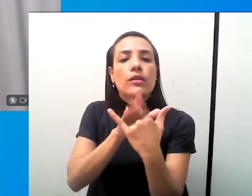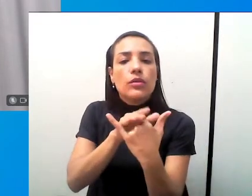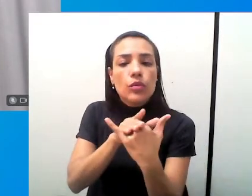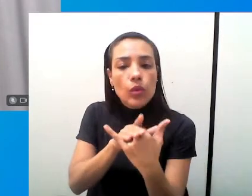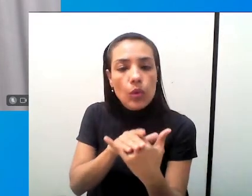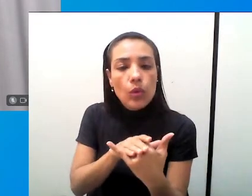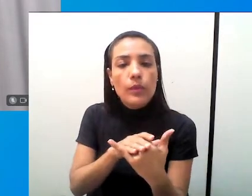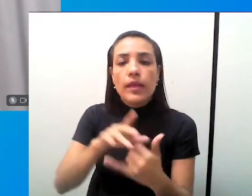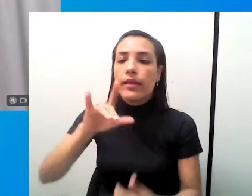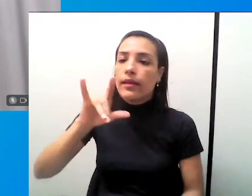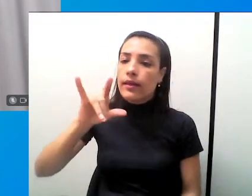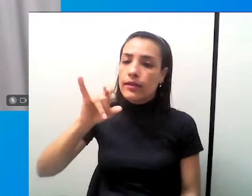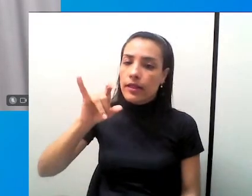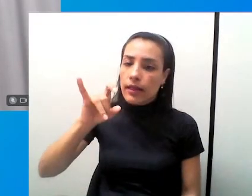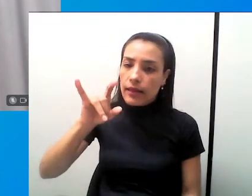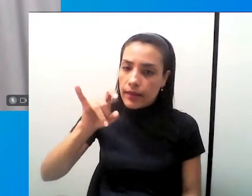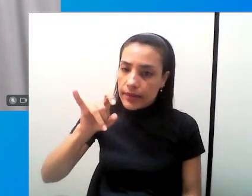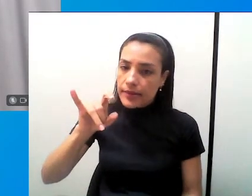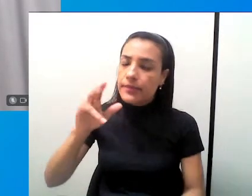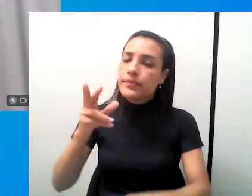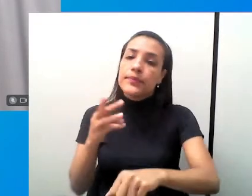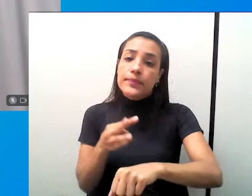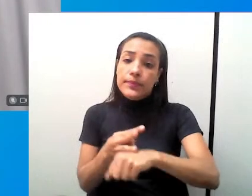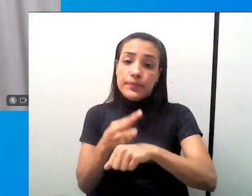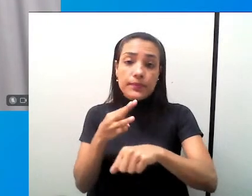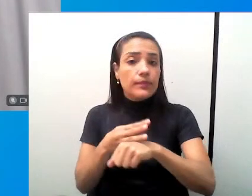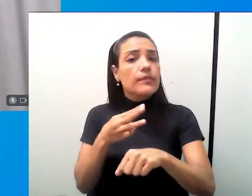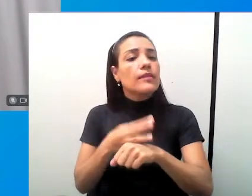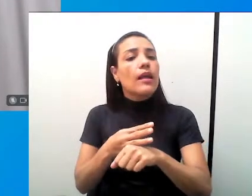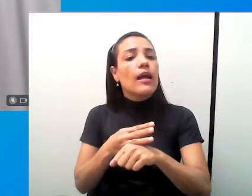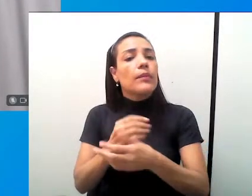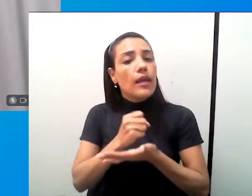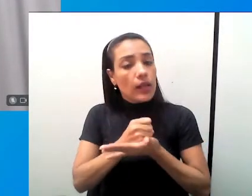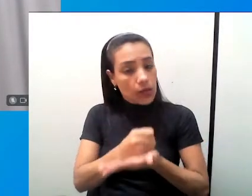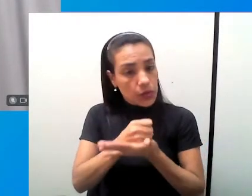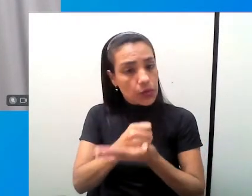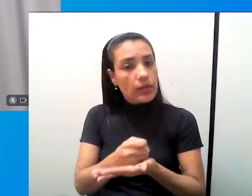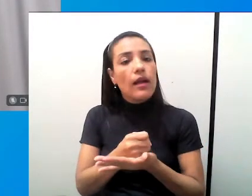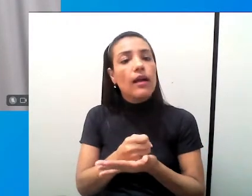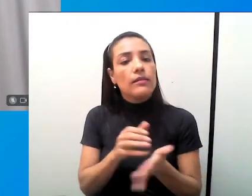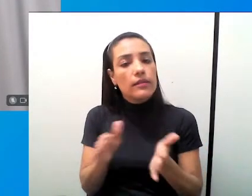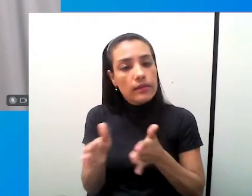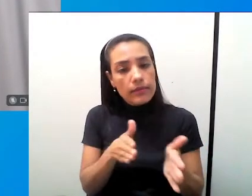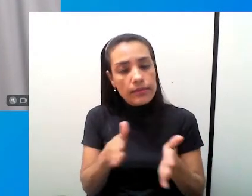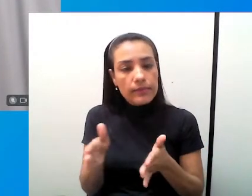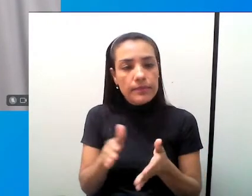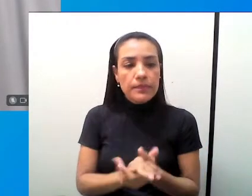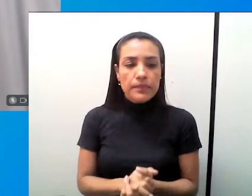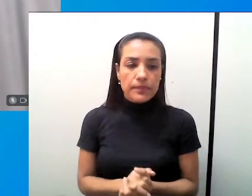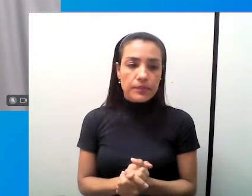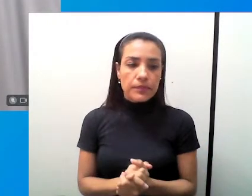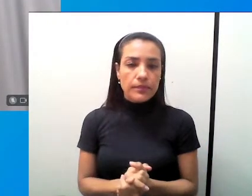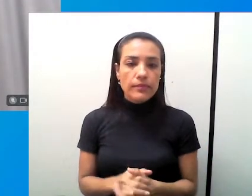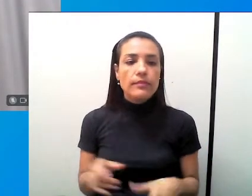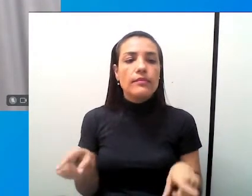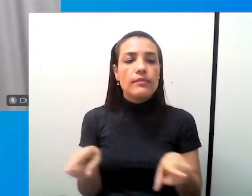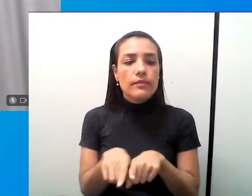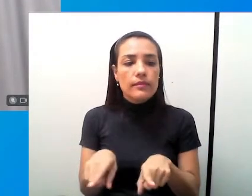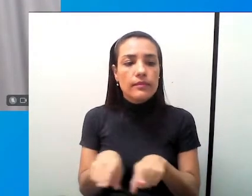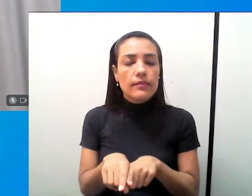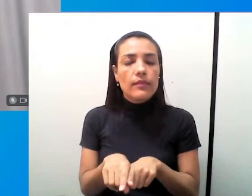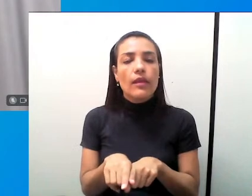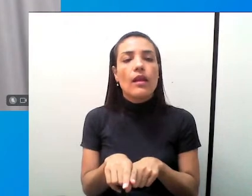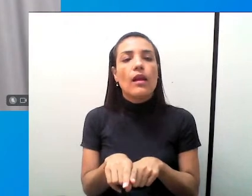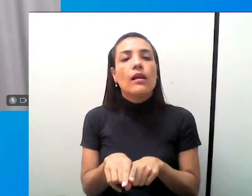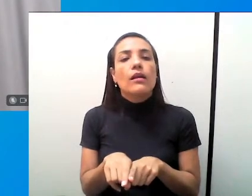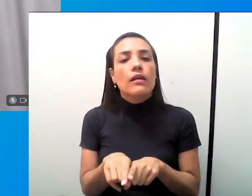Instagram, né, o WhatsApp, que auxiliaram bastante nesse processo. Um outro fator, né, é em relação